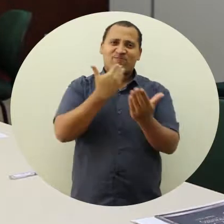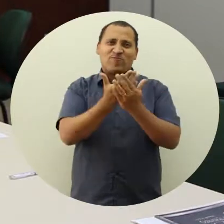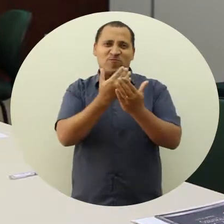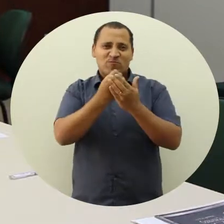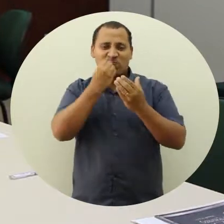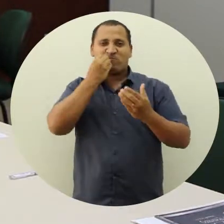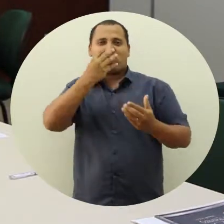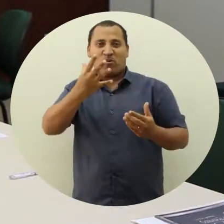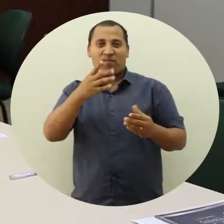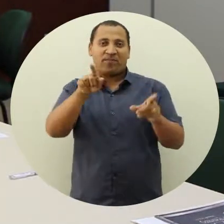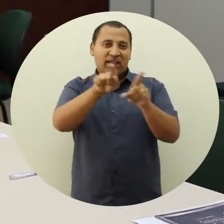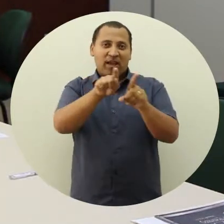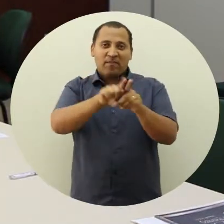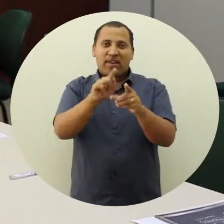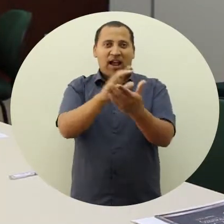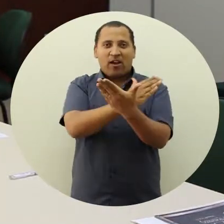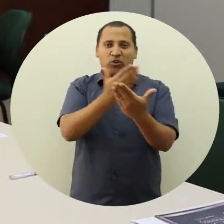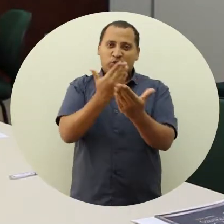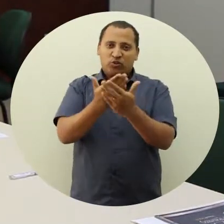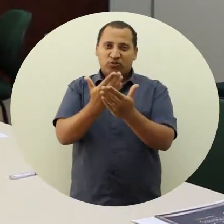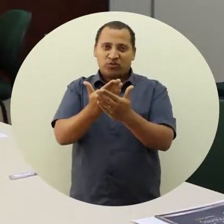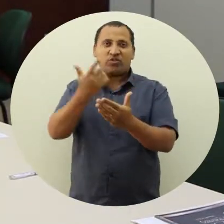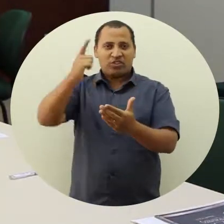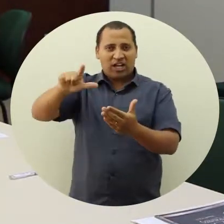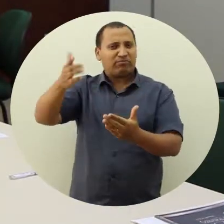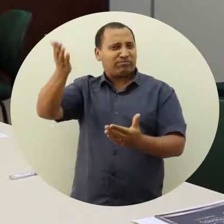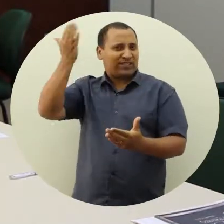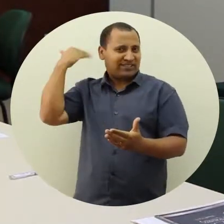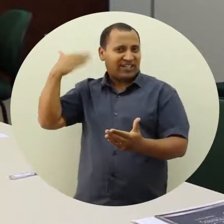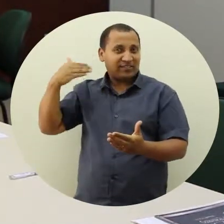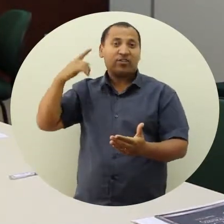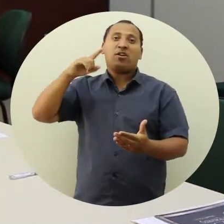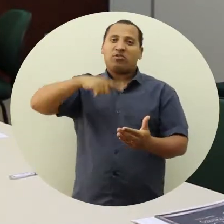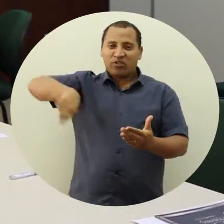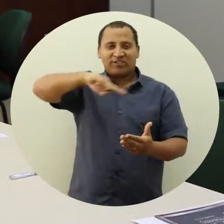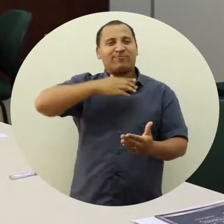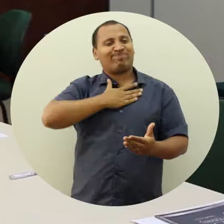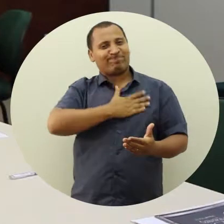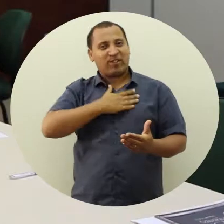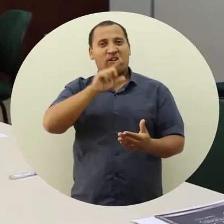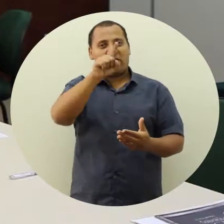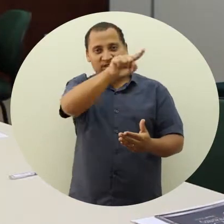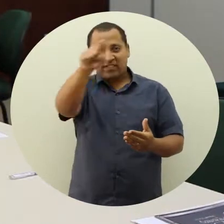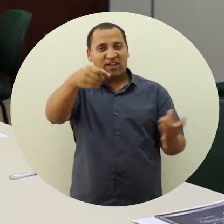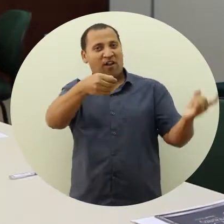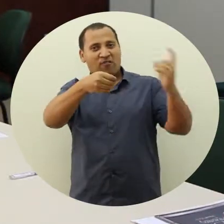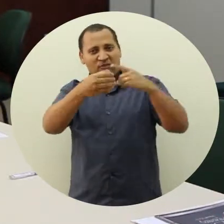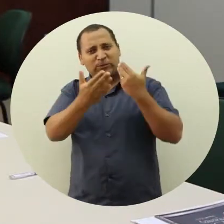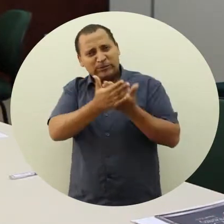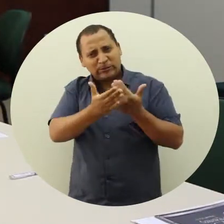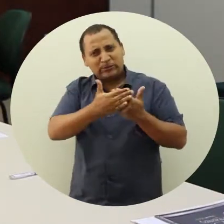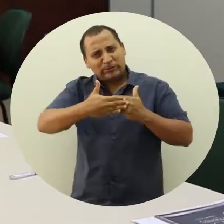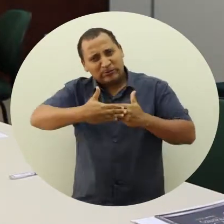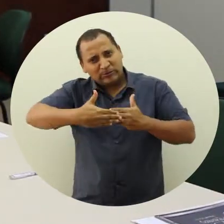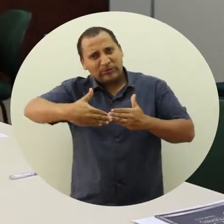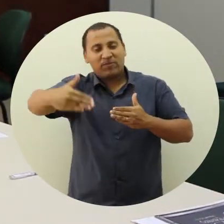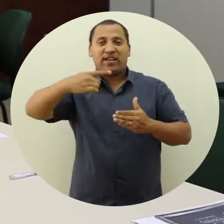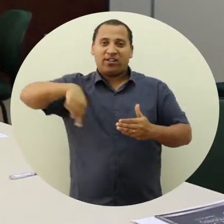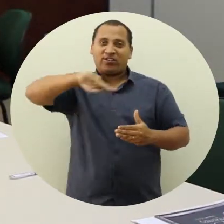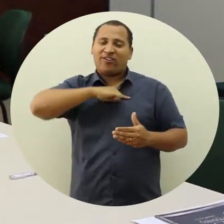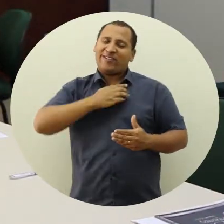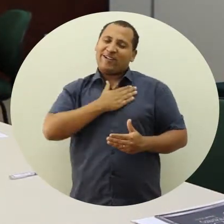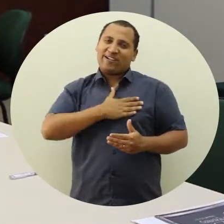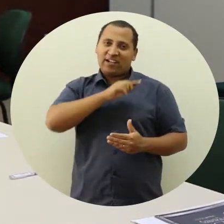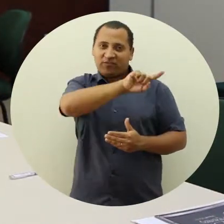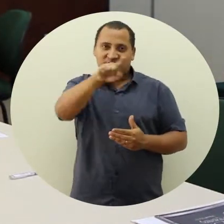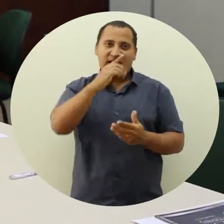universitária. Aos nossos veteranos, um bom retorno. Estamos felizes de continuarmos fazendo parte dessa caminhada de vocês em